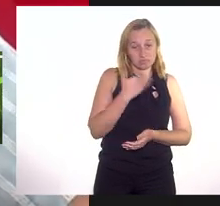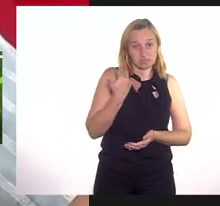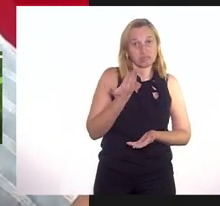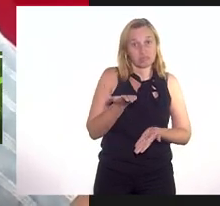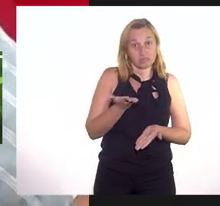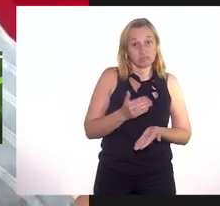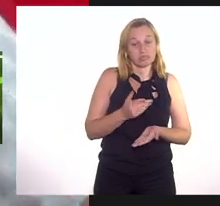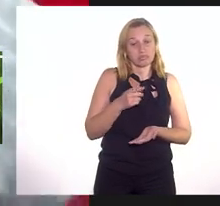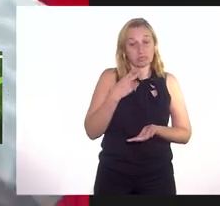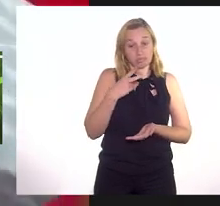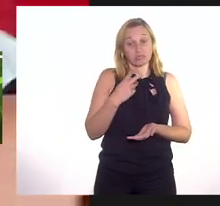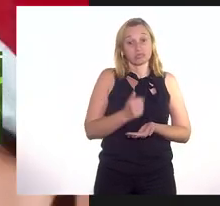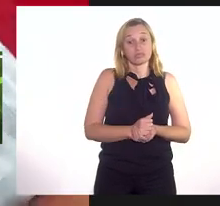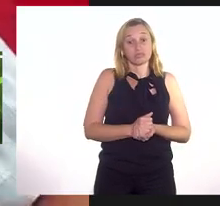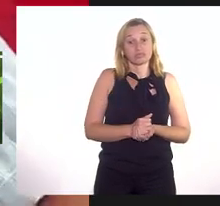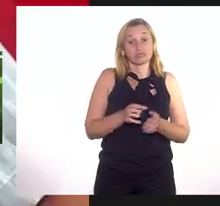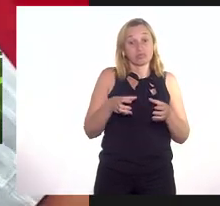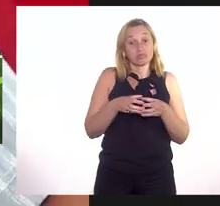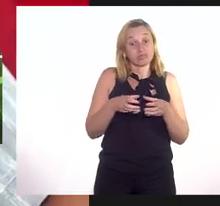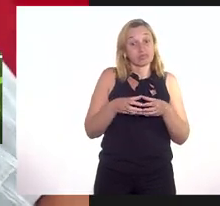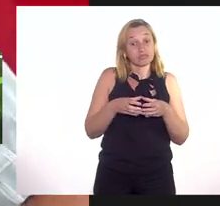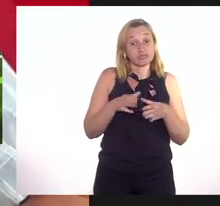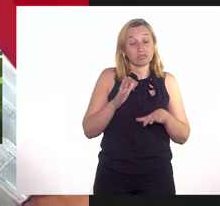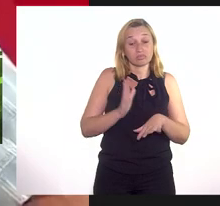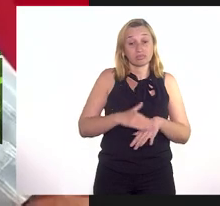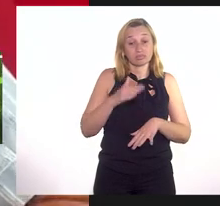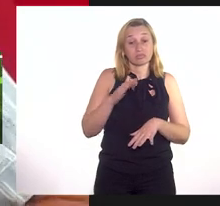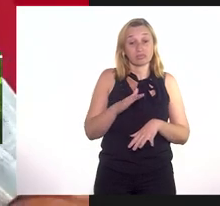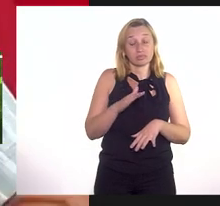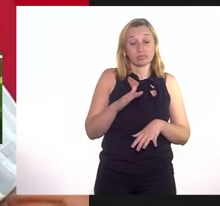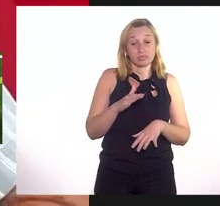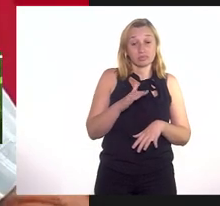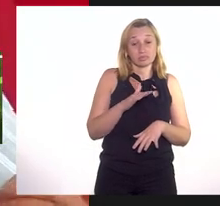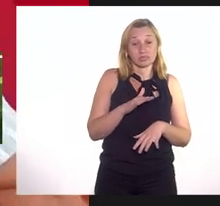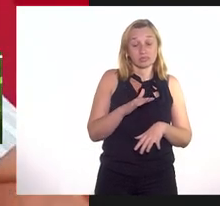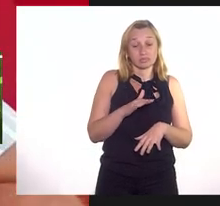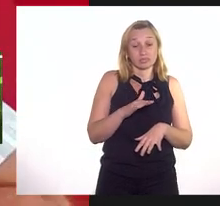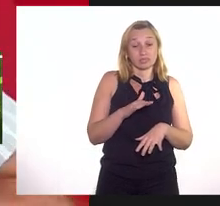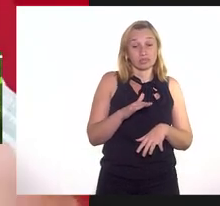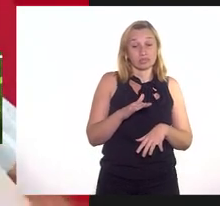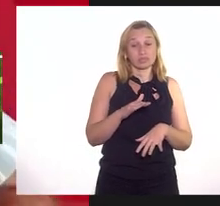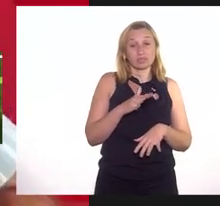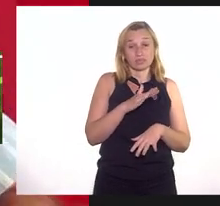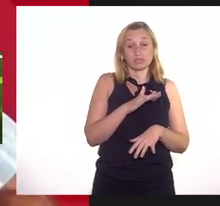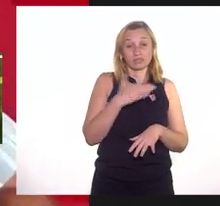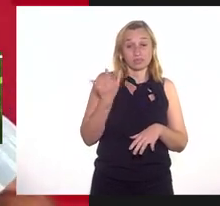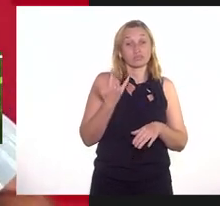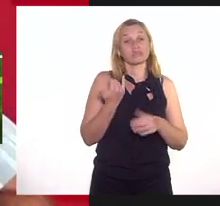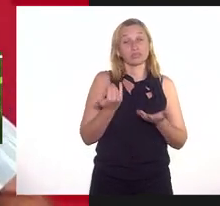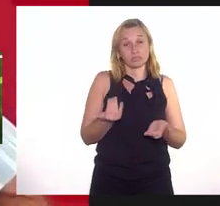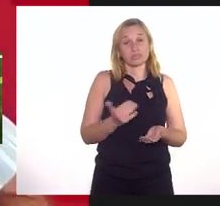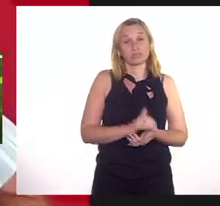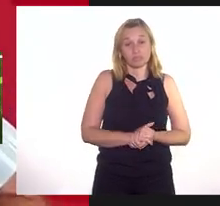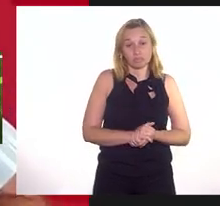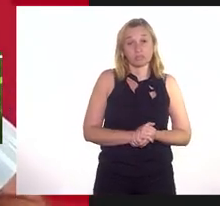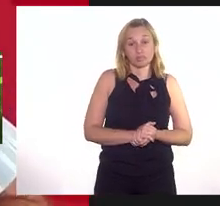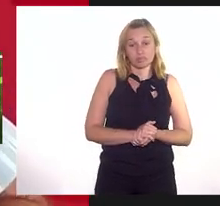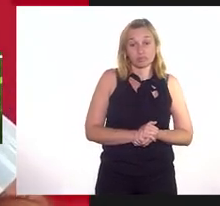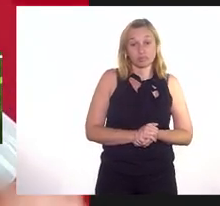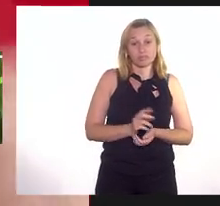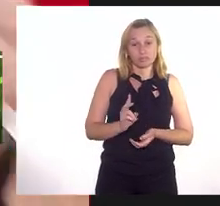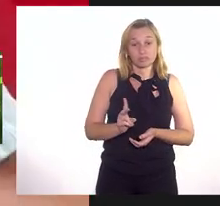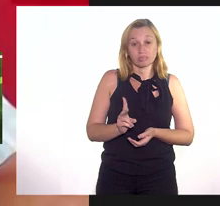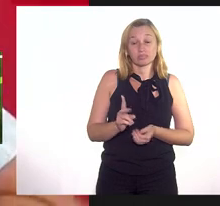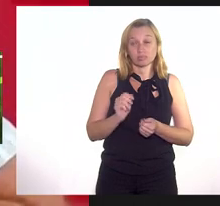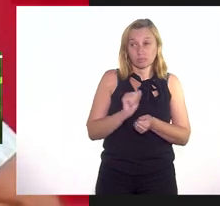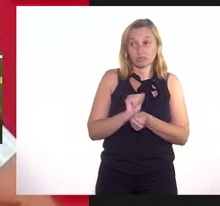gente está falando em grupos que têm mais chance de morrer da doença. E a gente espera toda a sensibilidade de você, que sempre teve